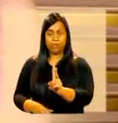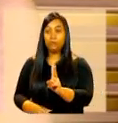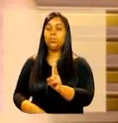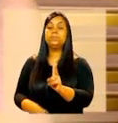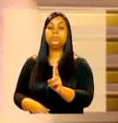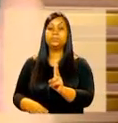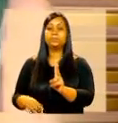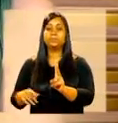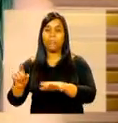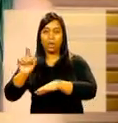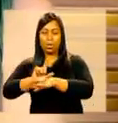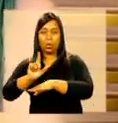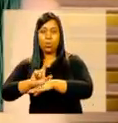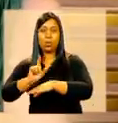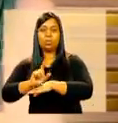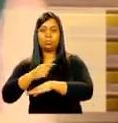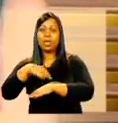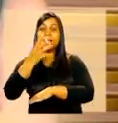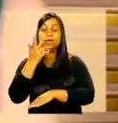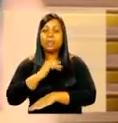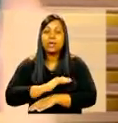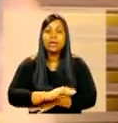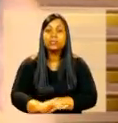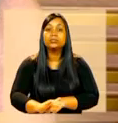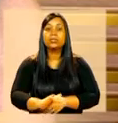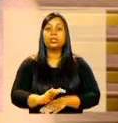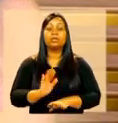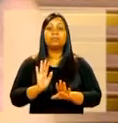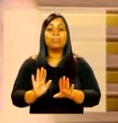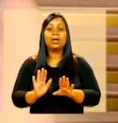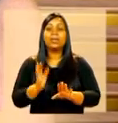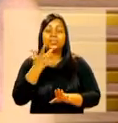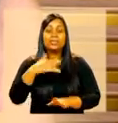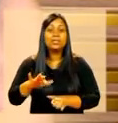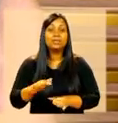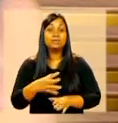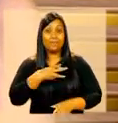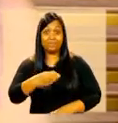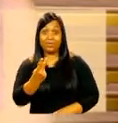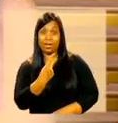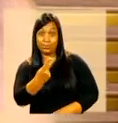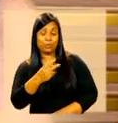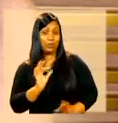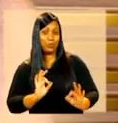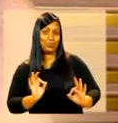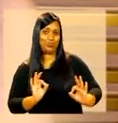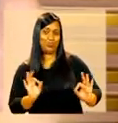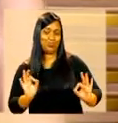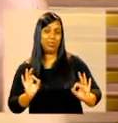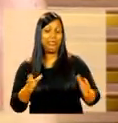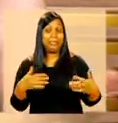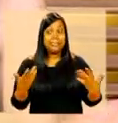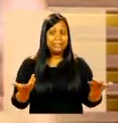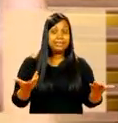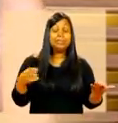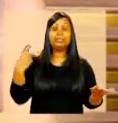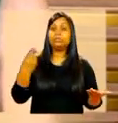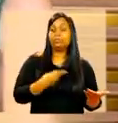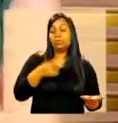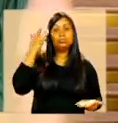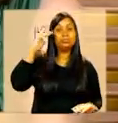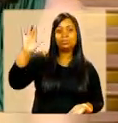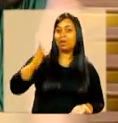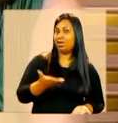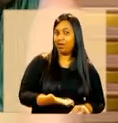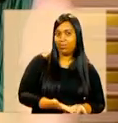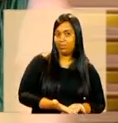casal e o filho está indo com uma criança e a criança não ser filha do casal. Sei, só de e um a gente, deles. muitas vezes,